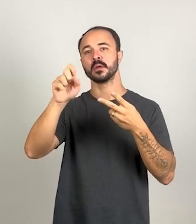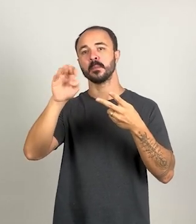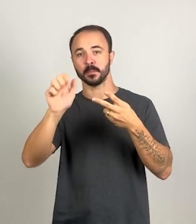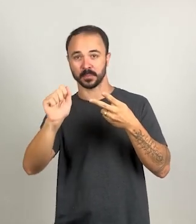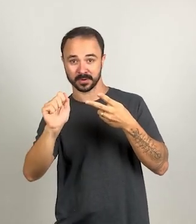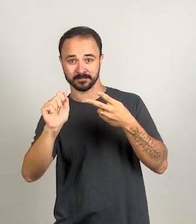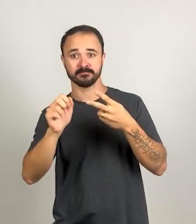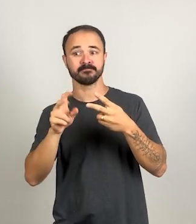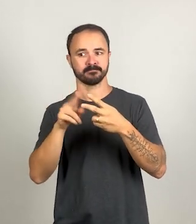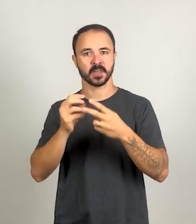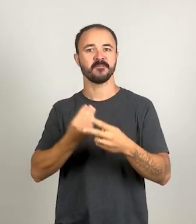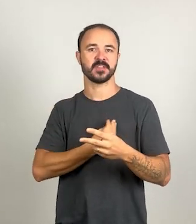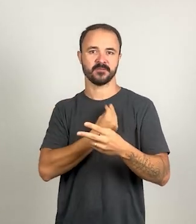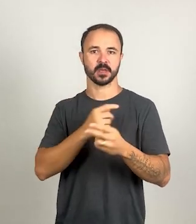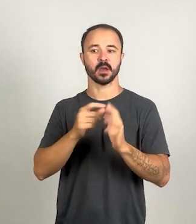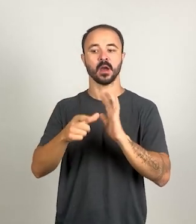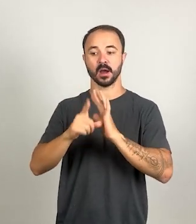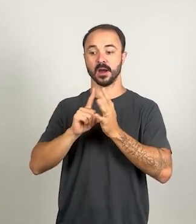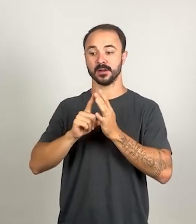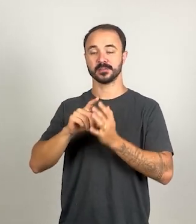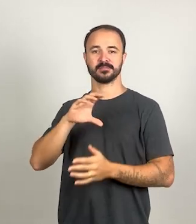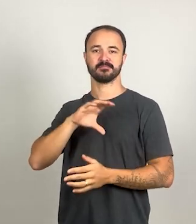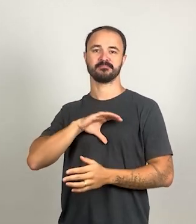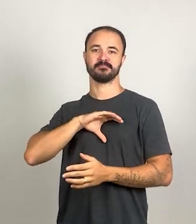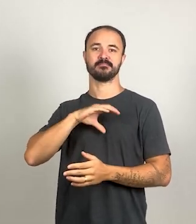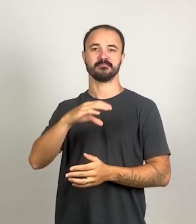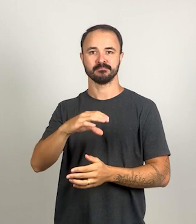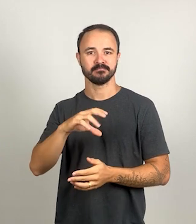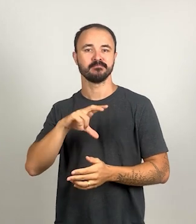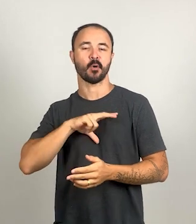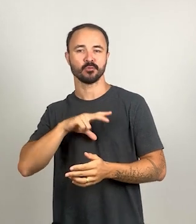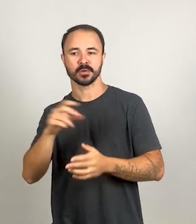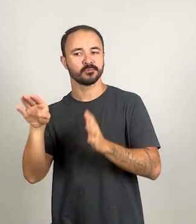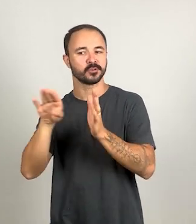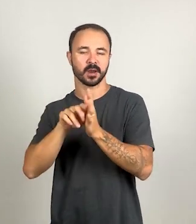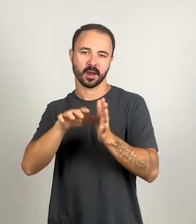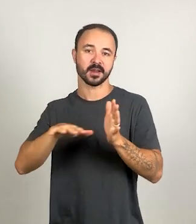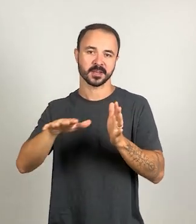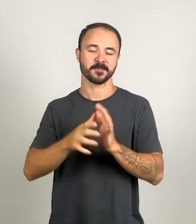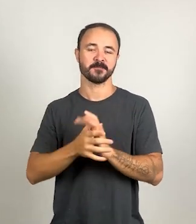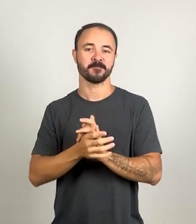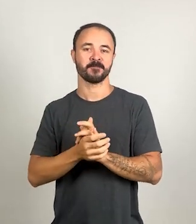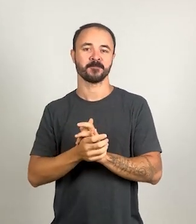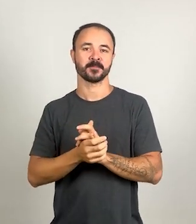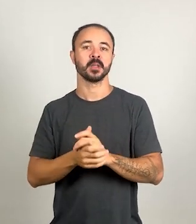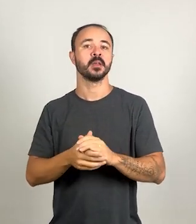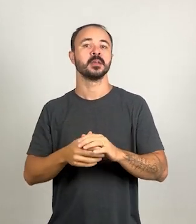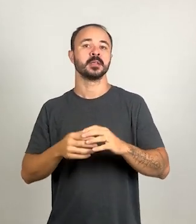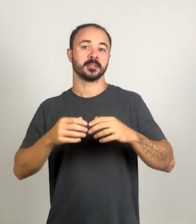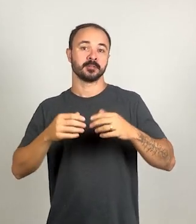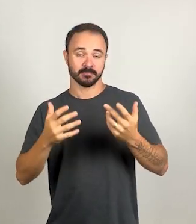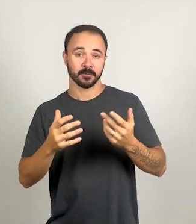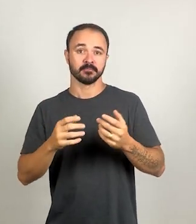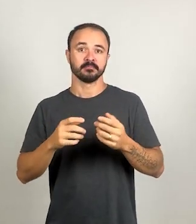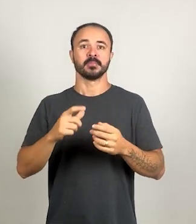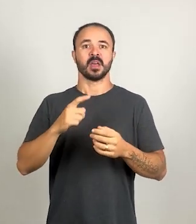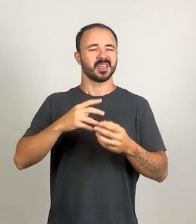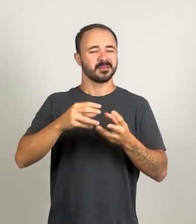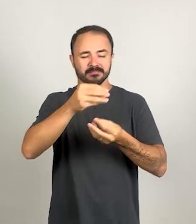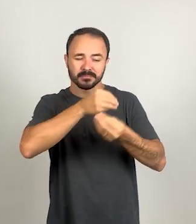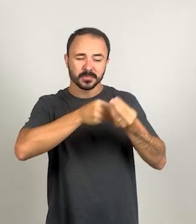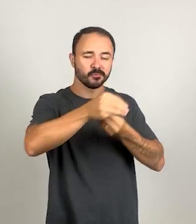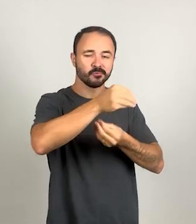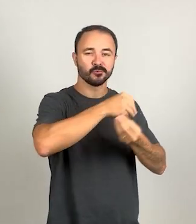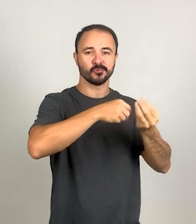dos europeus a diversidade étnica é uma marca registrada do Maranhão com uma mistura de elementos culturais